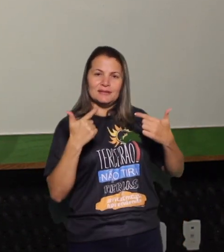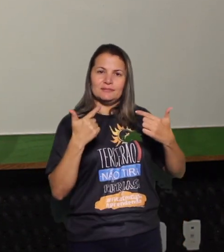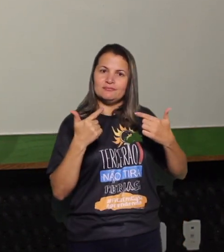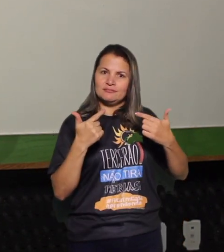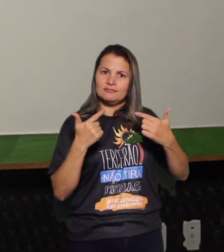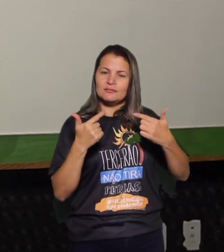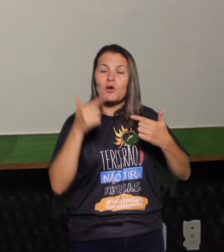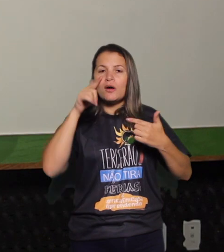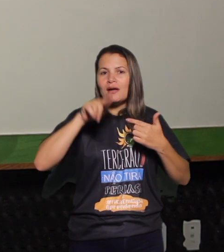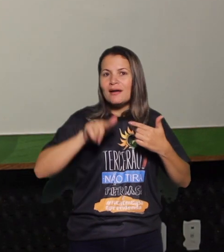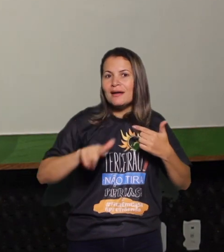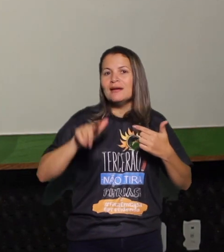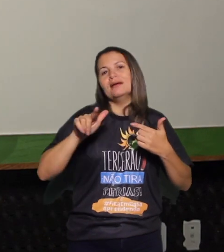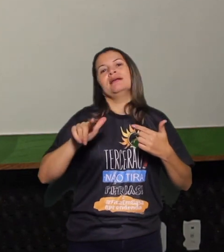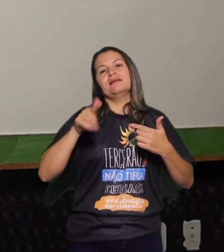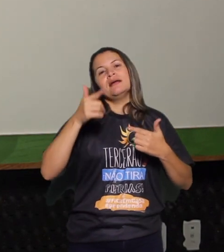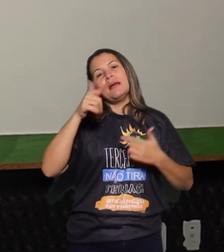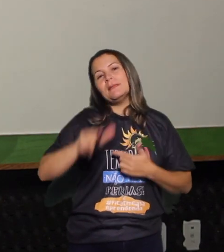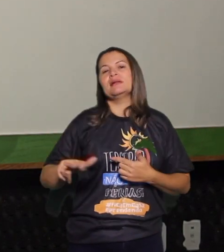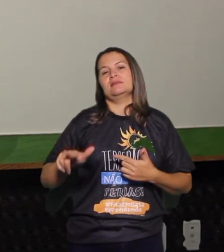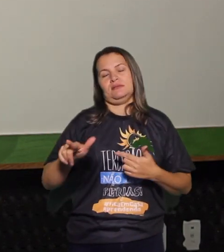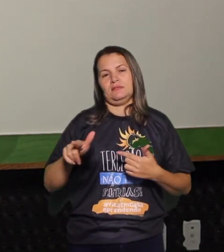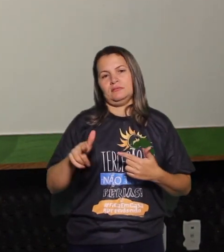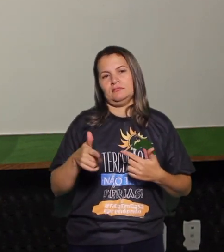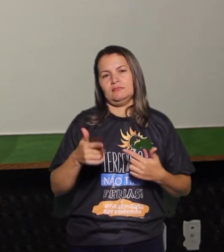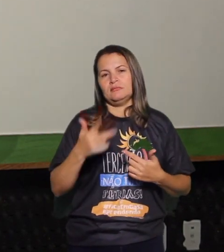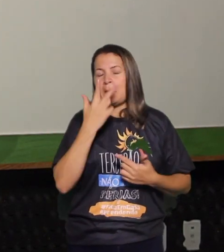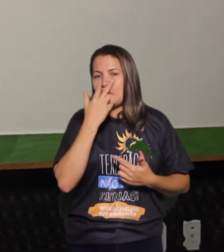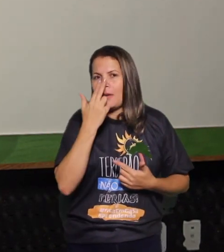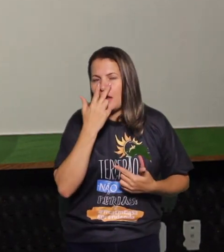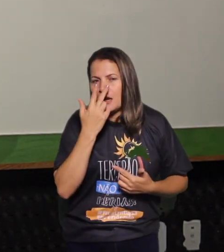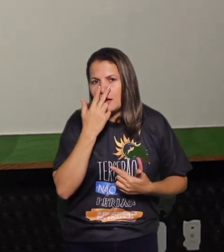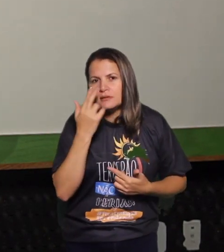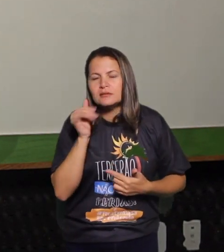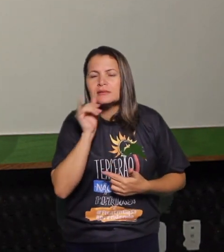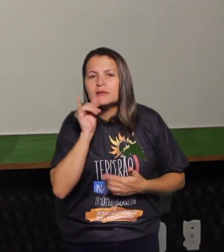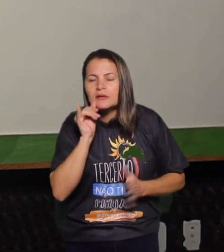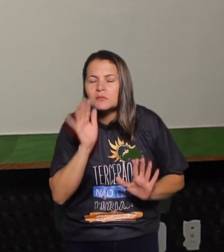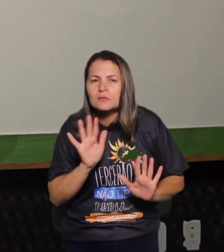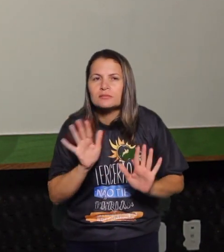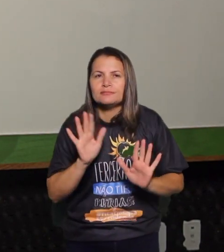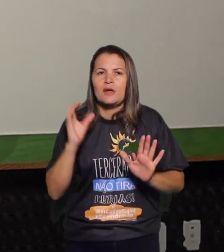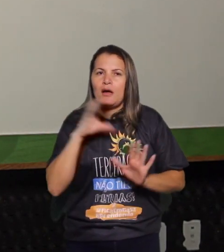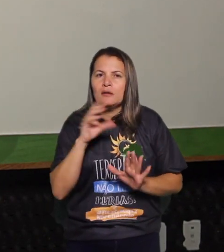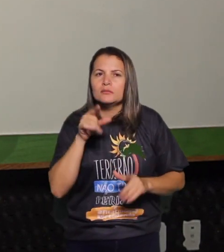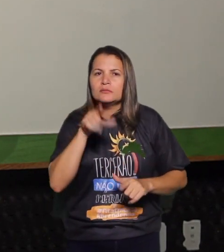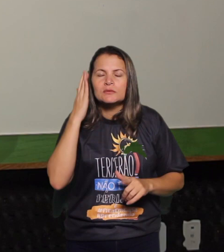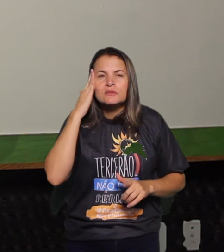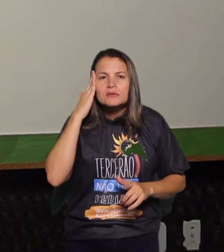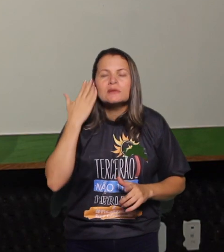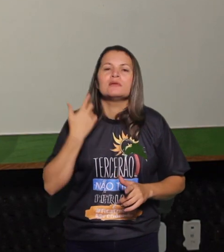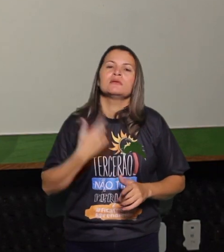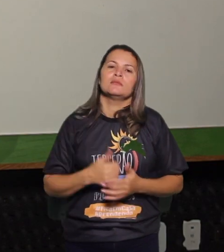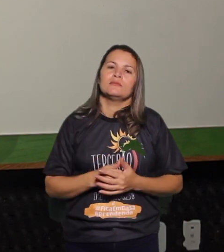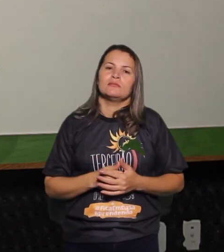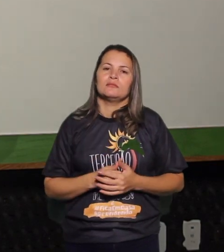O pleonasmo é muito parecido com... Vou dar um exemplo assim bem prático, para você entender o que eu quero dizer. Entrar para